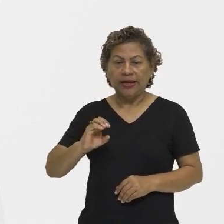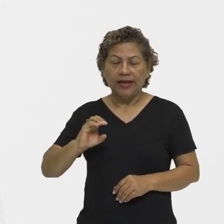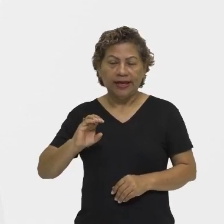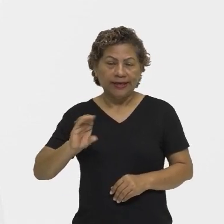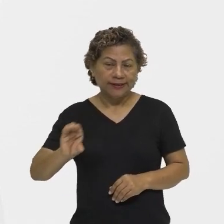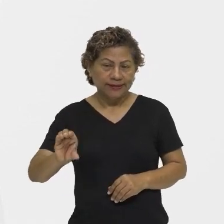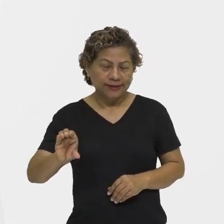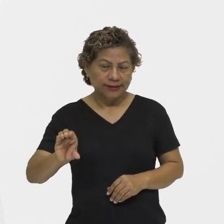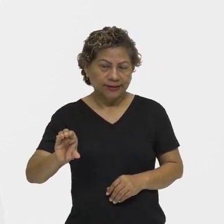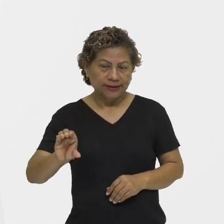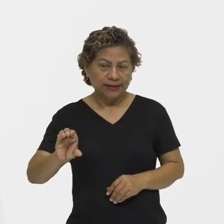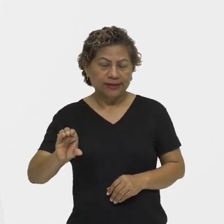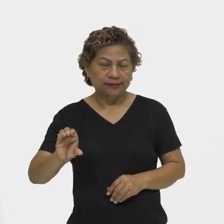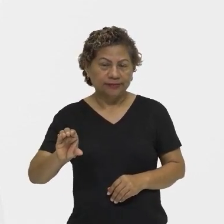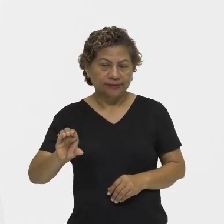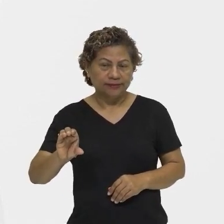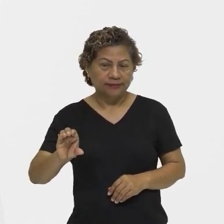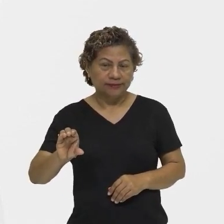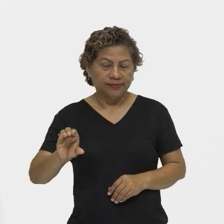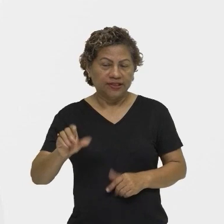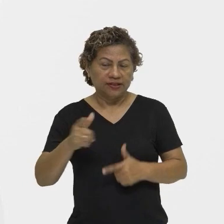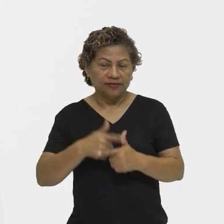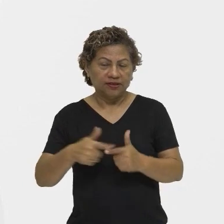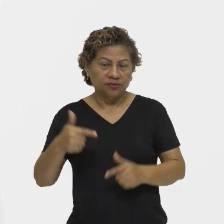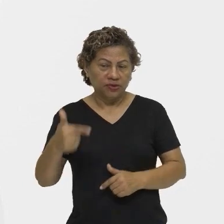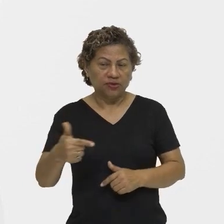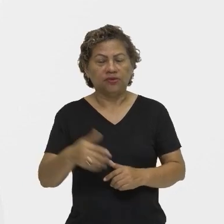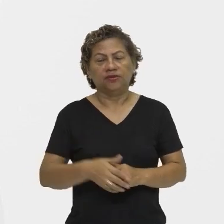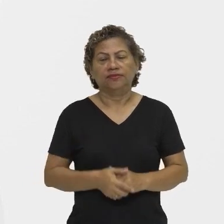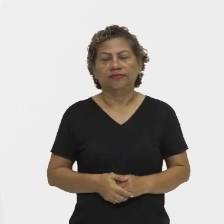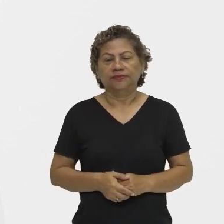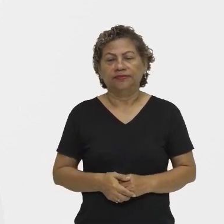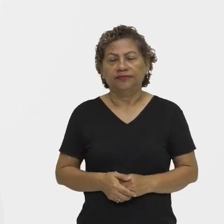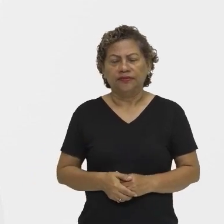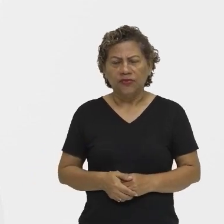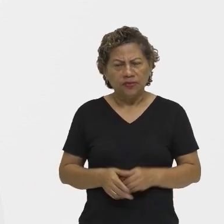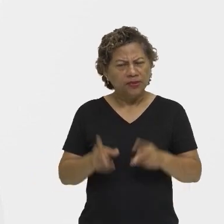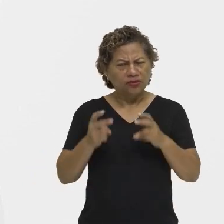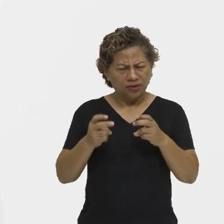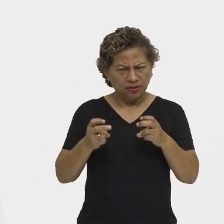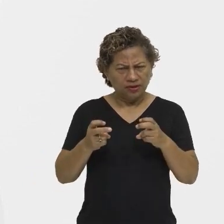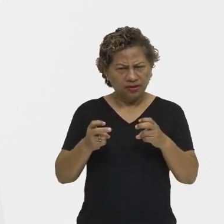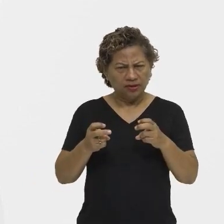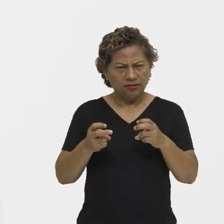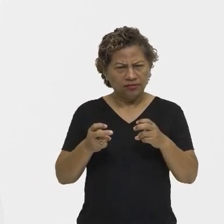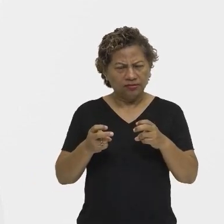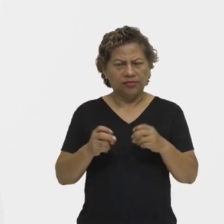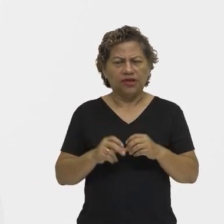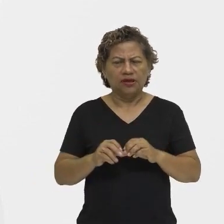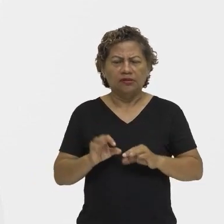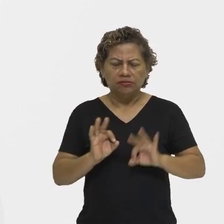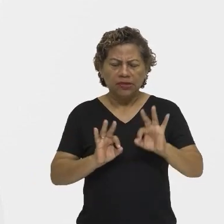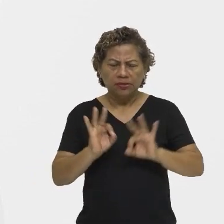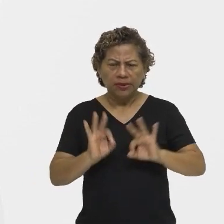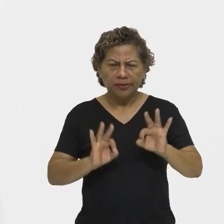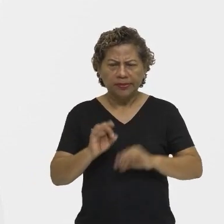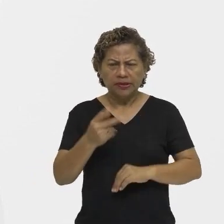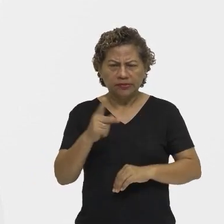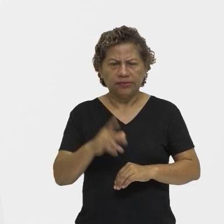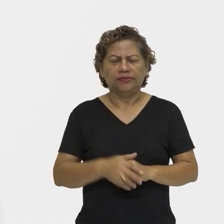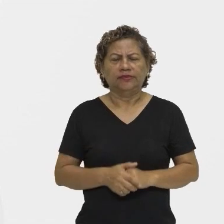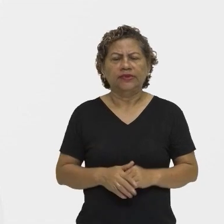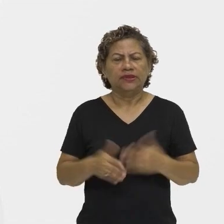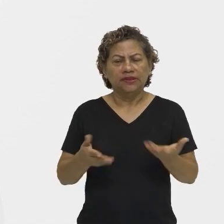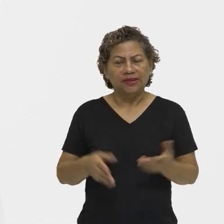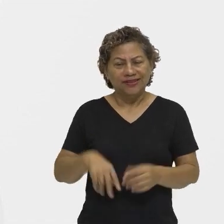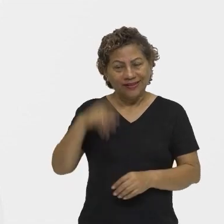v elevado ao quadrado e dividido por 2. A unidade de medida da energia é exatamente o